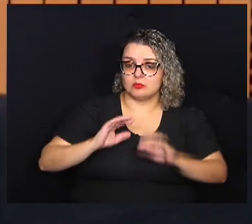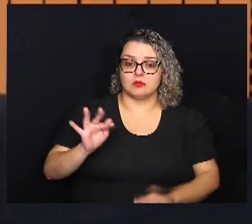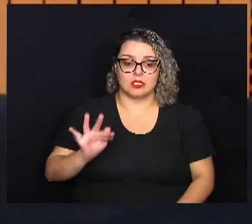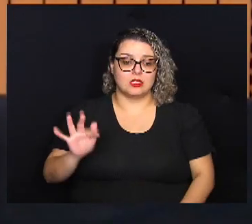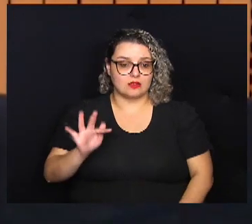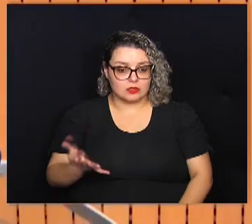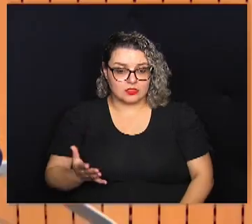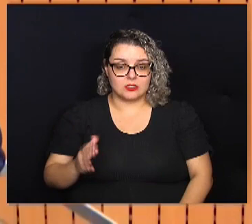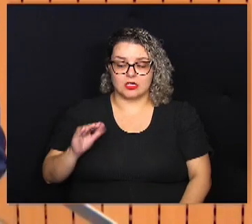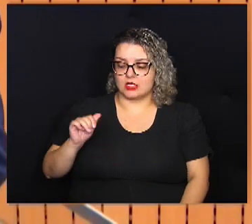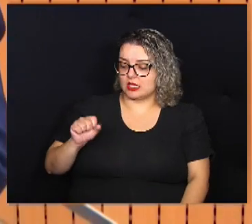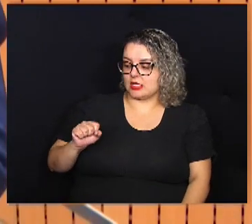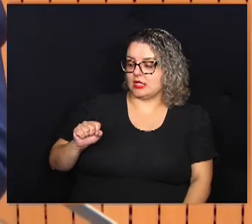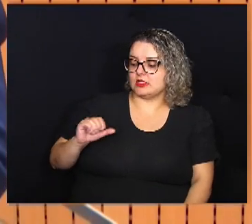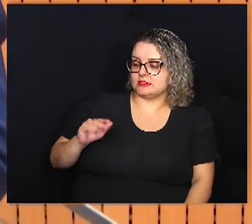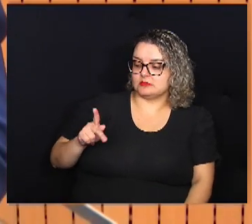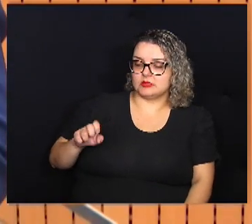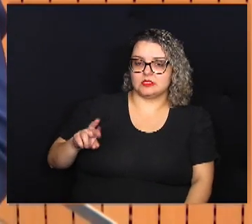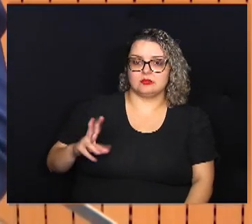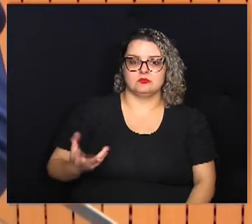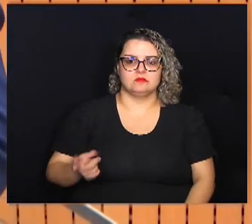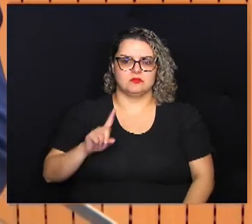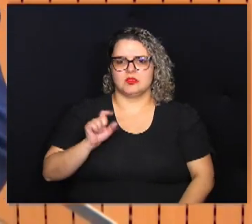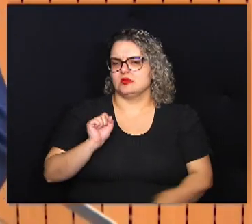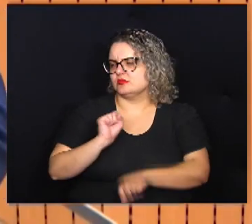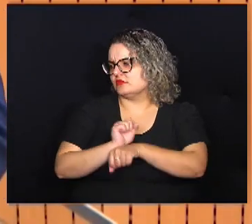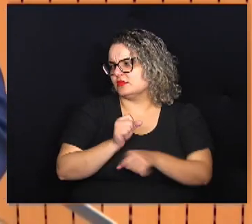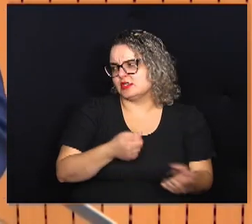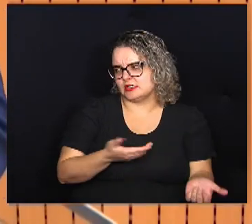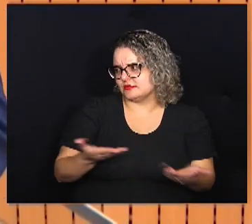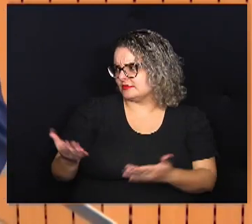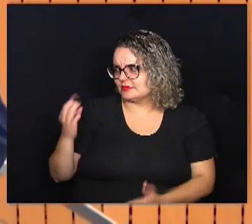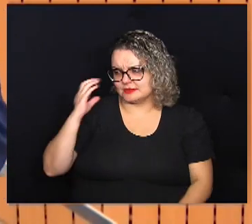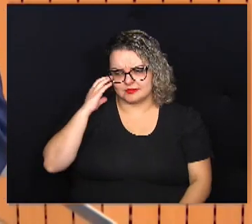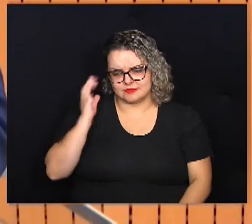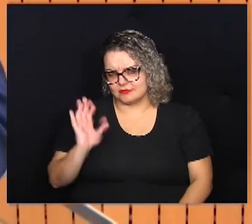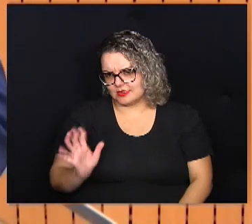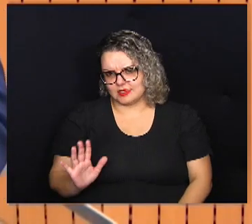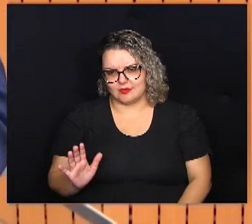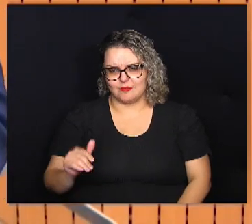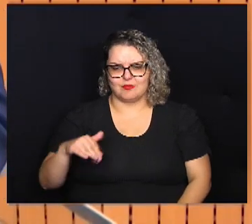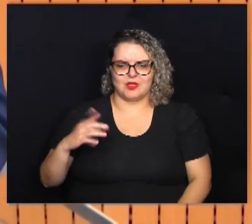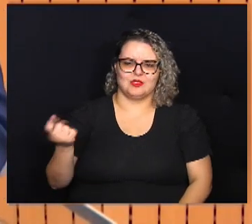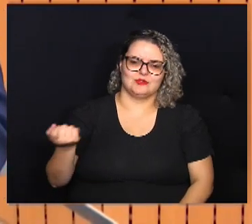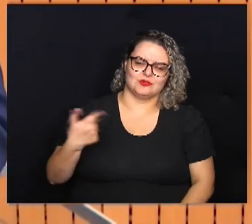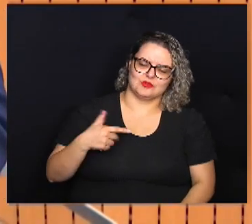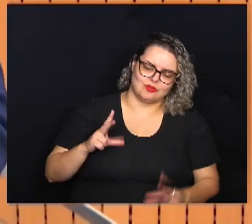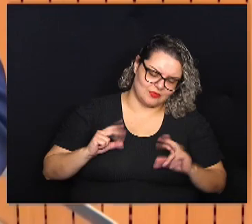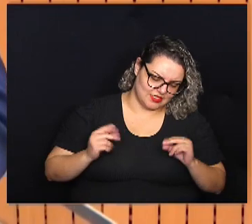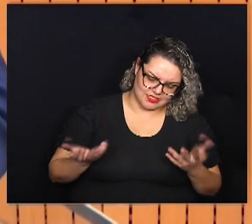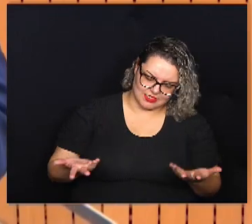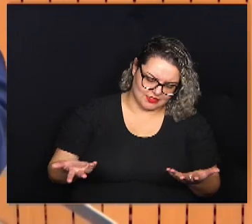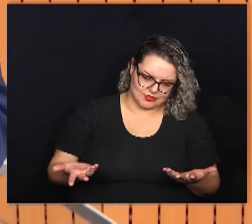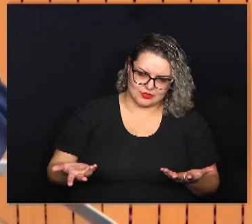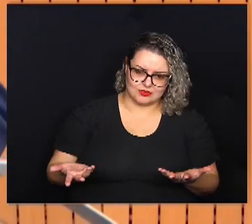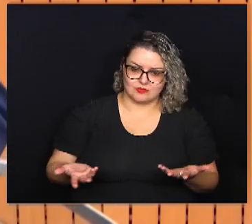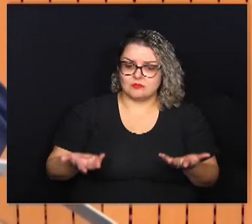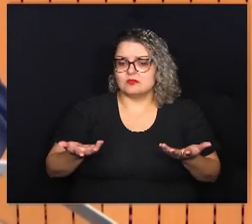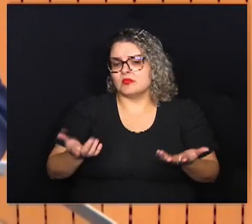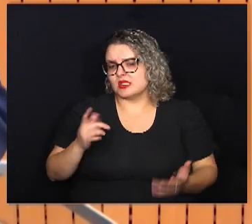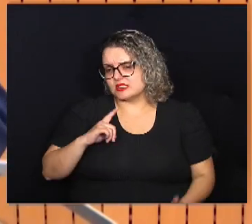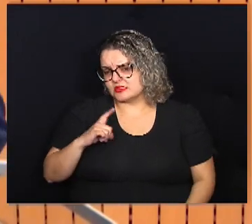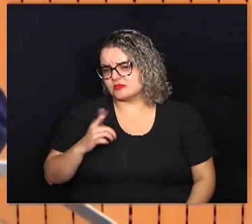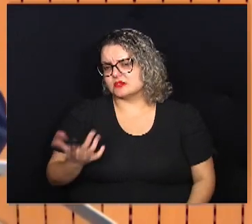Faculdade Casper Libero. Eu não esperava essa apresentação do Cirilo, foi mais do que eu mereço. Mas eu tenho